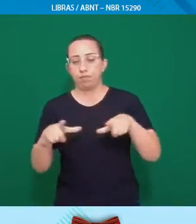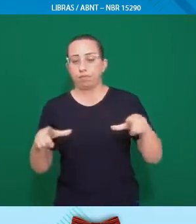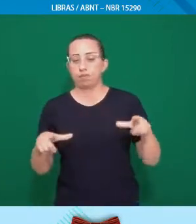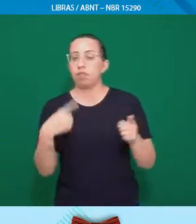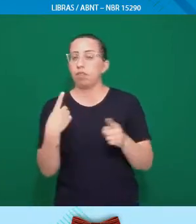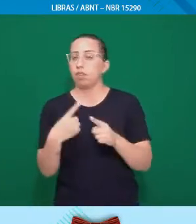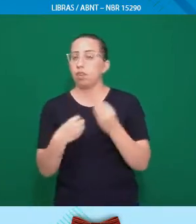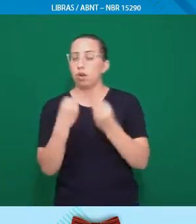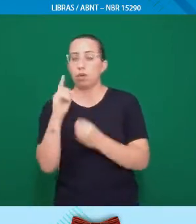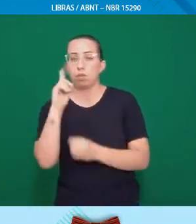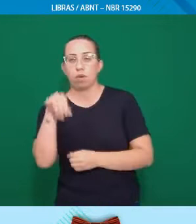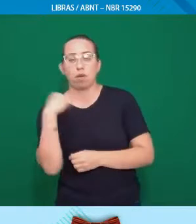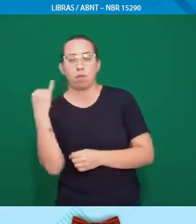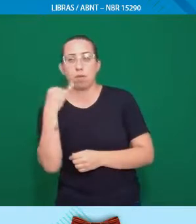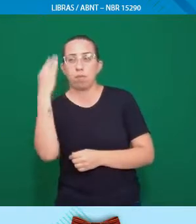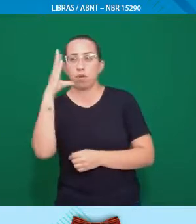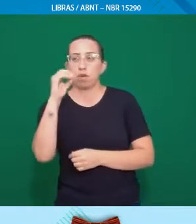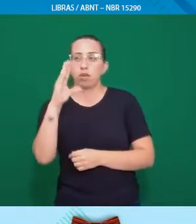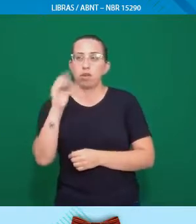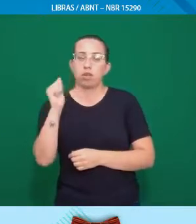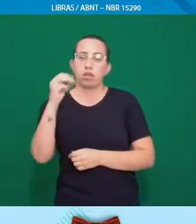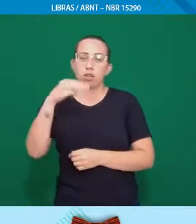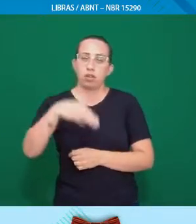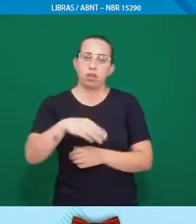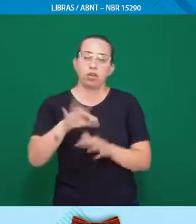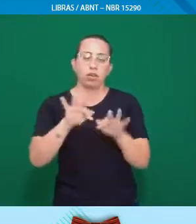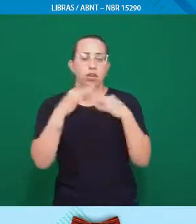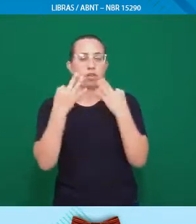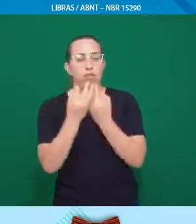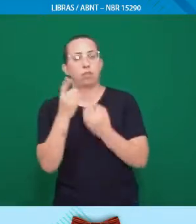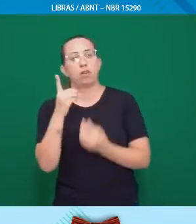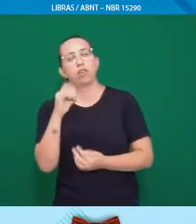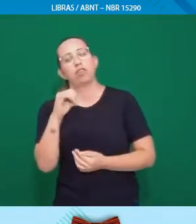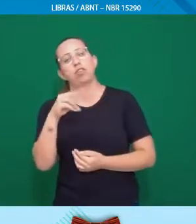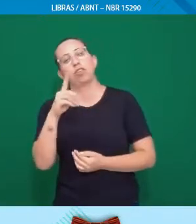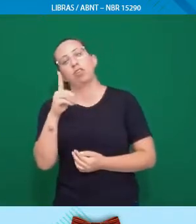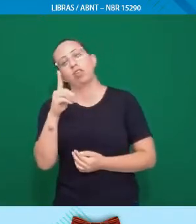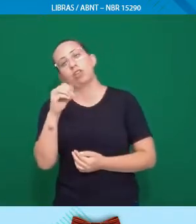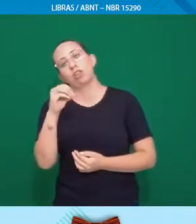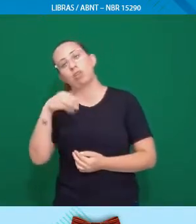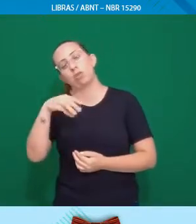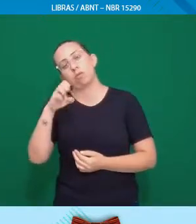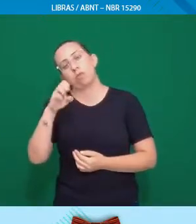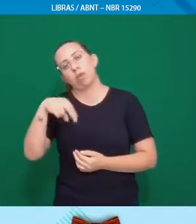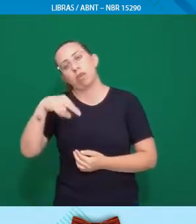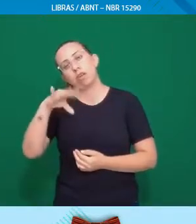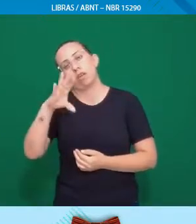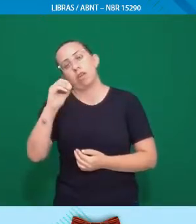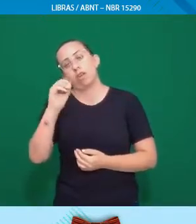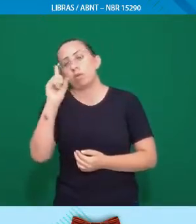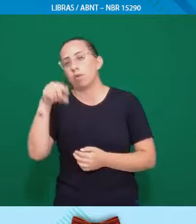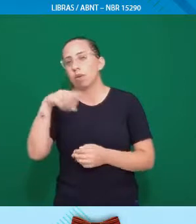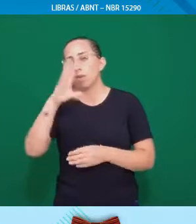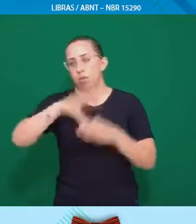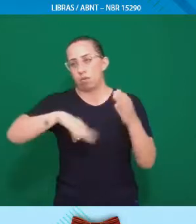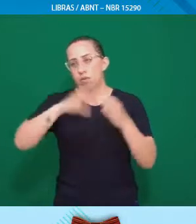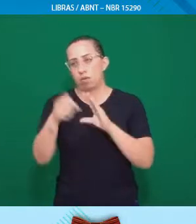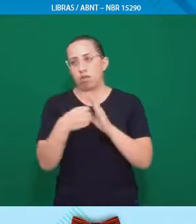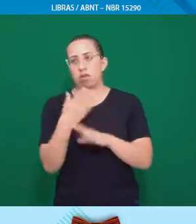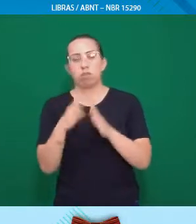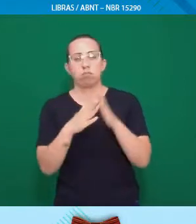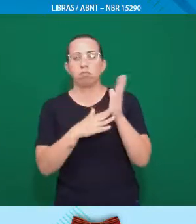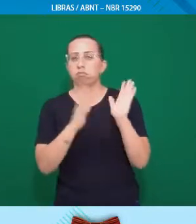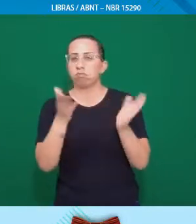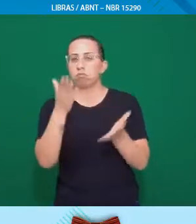justamente pela importância que a cuca que a família de Domenico tempo município de Campos Novos não sabe que a acima de tudo todo mundo